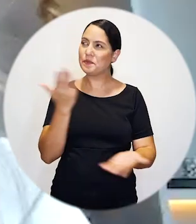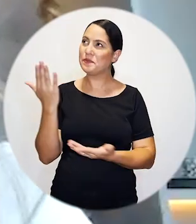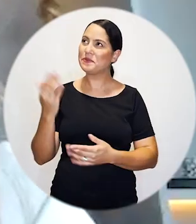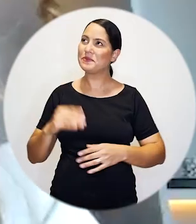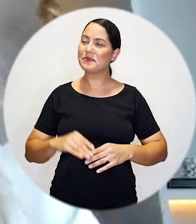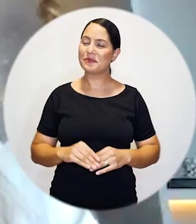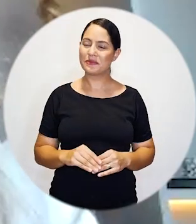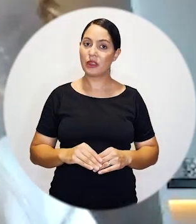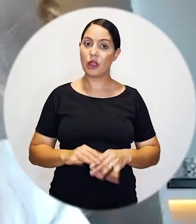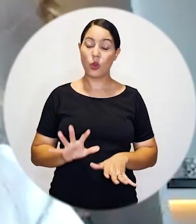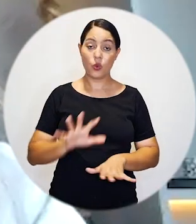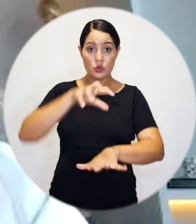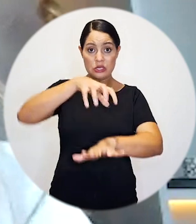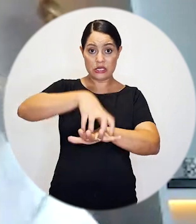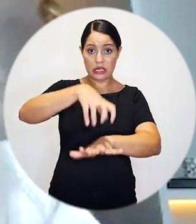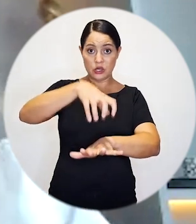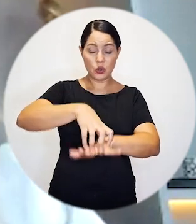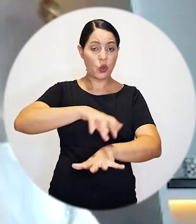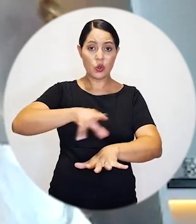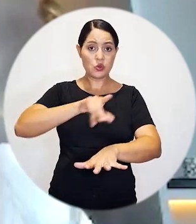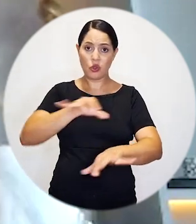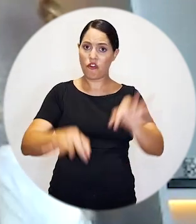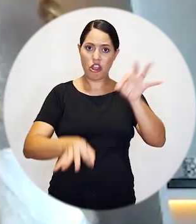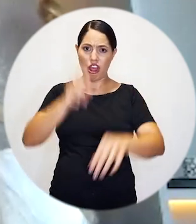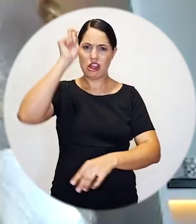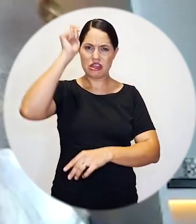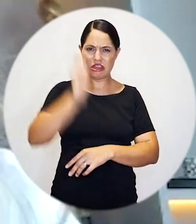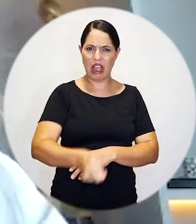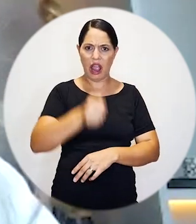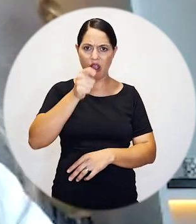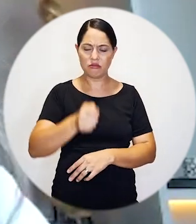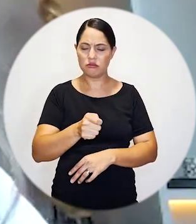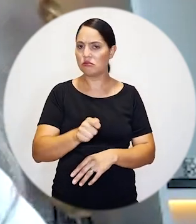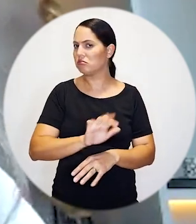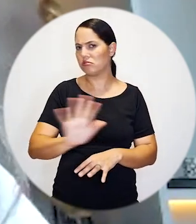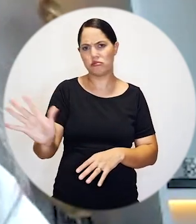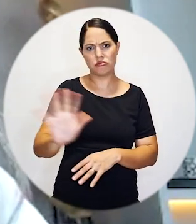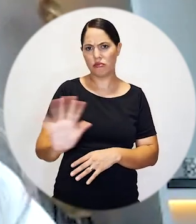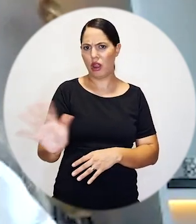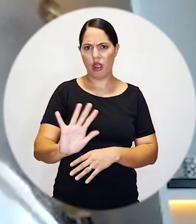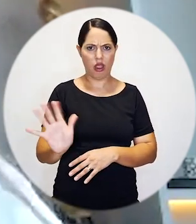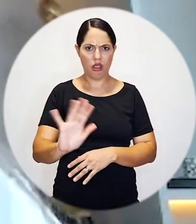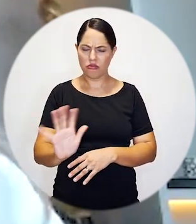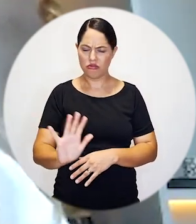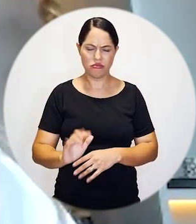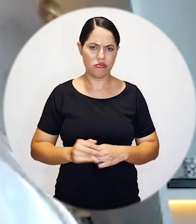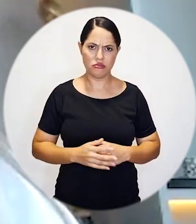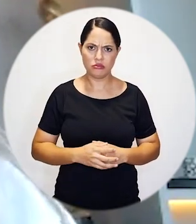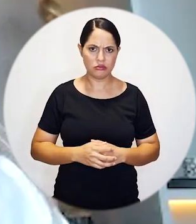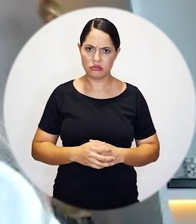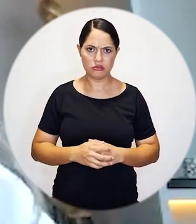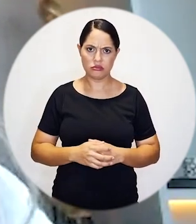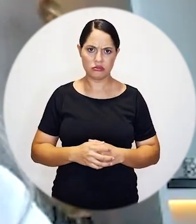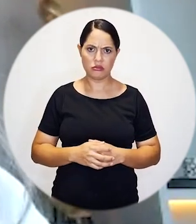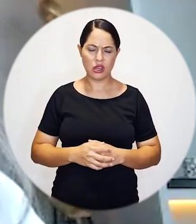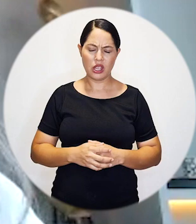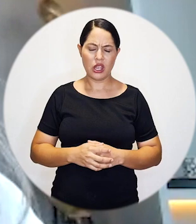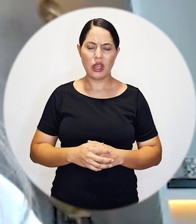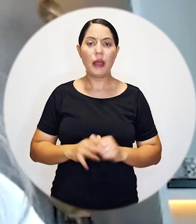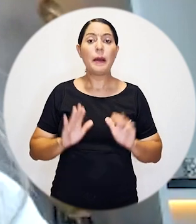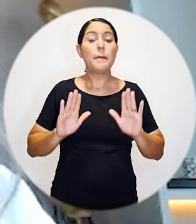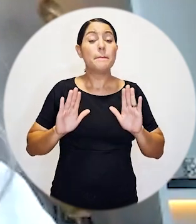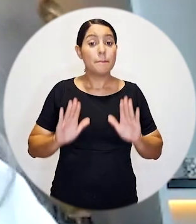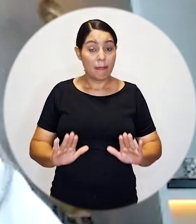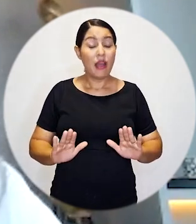A Corregedoria, ela não é um órgão julgador, né? Ele não julga os processos éticos, né?